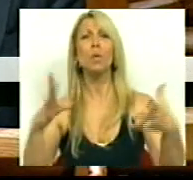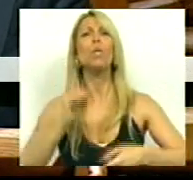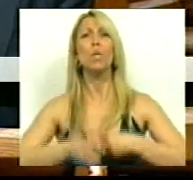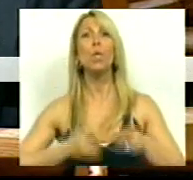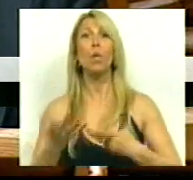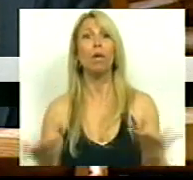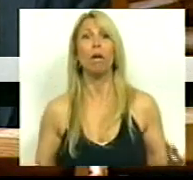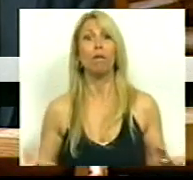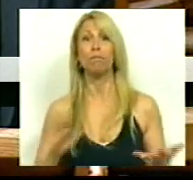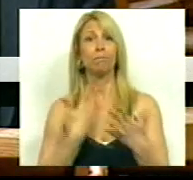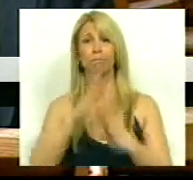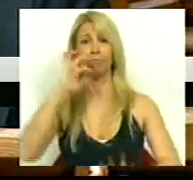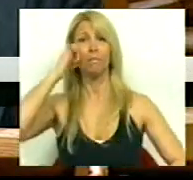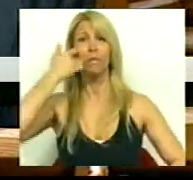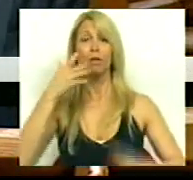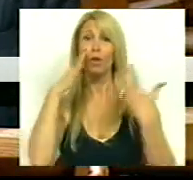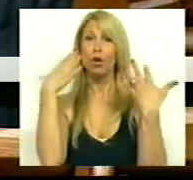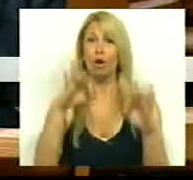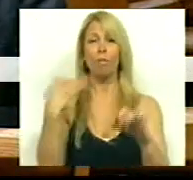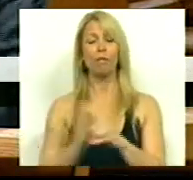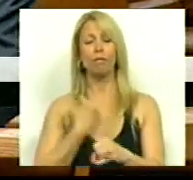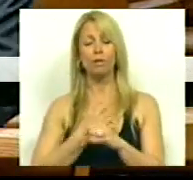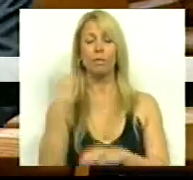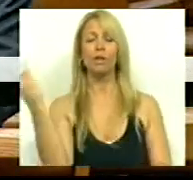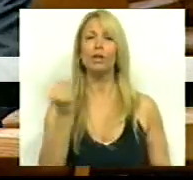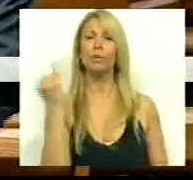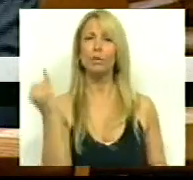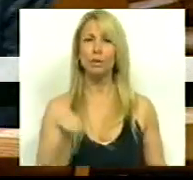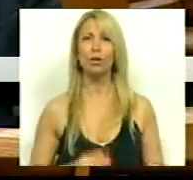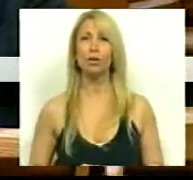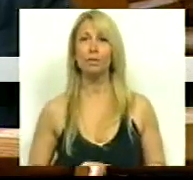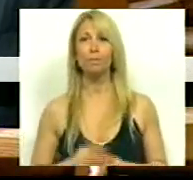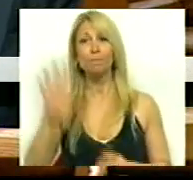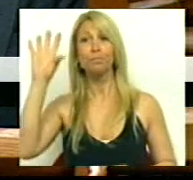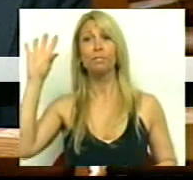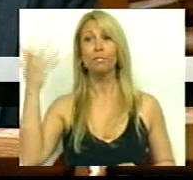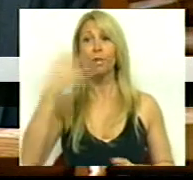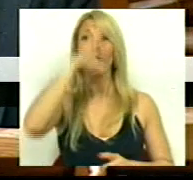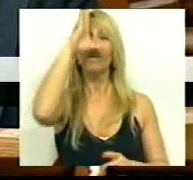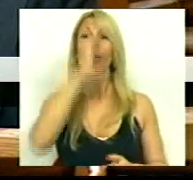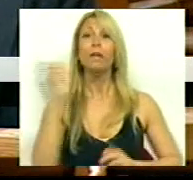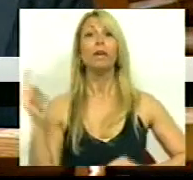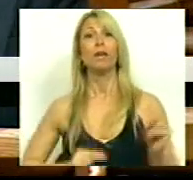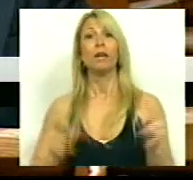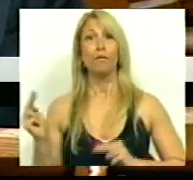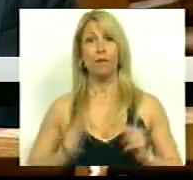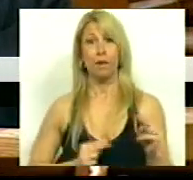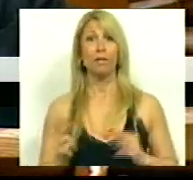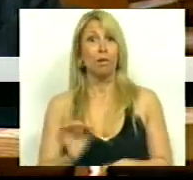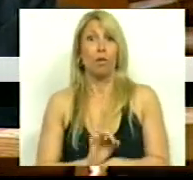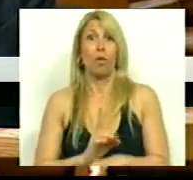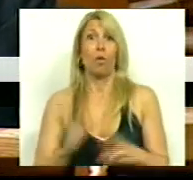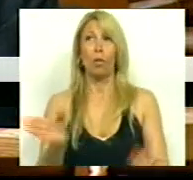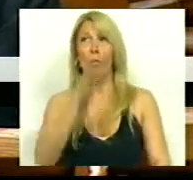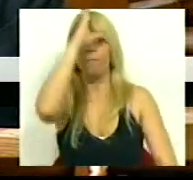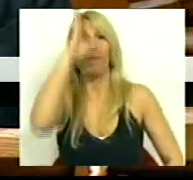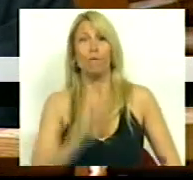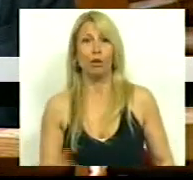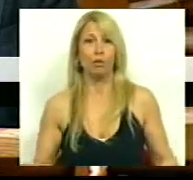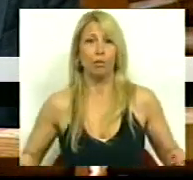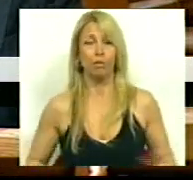senão o comprometimento do regular funcionamento das instituições? Quando o Ministro das Finanças e logo o Primeiro-Ministro e